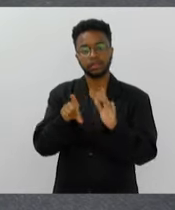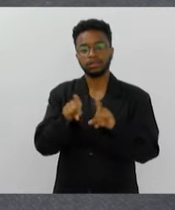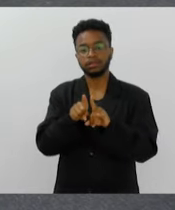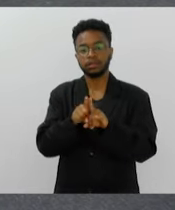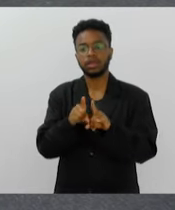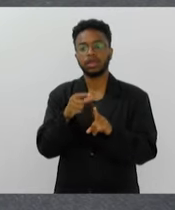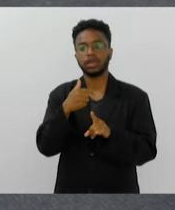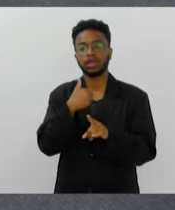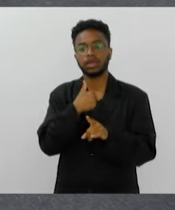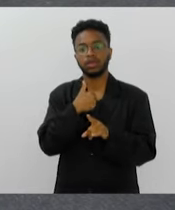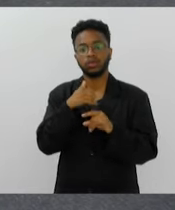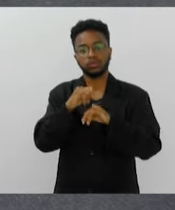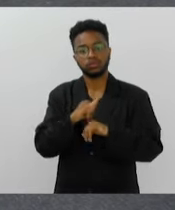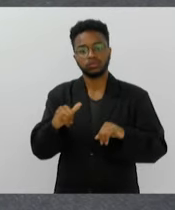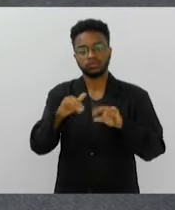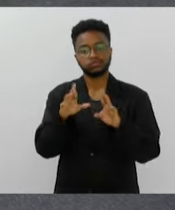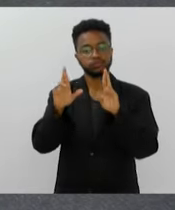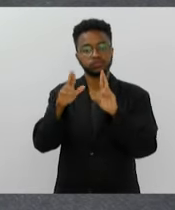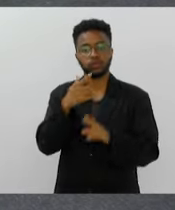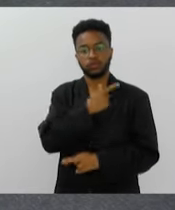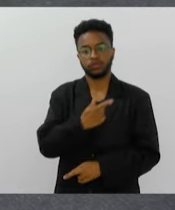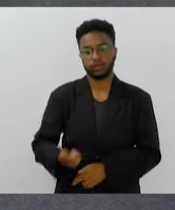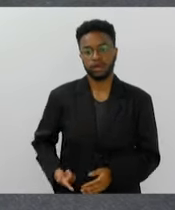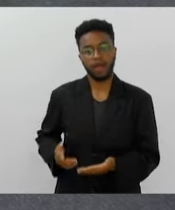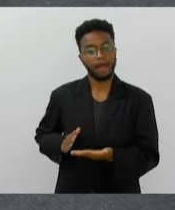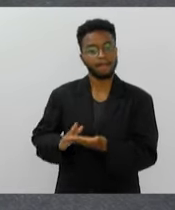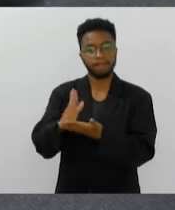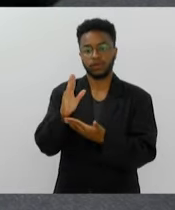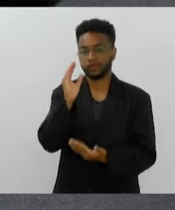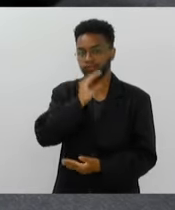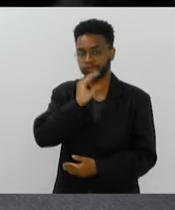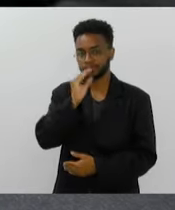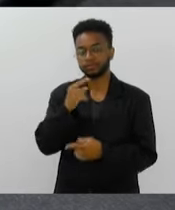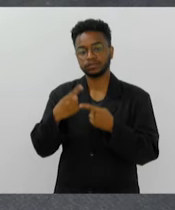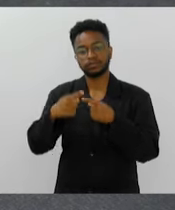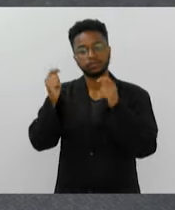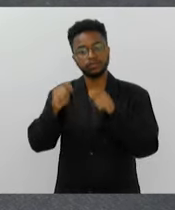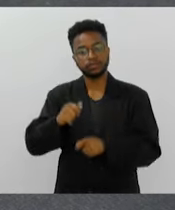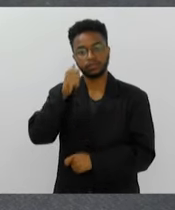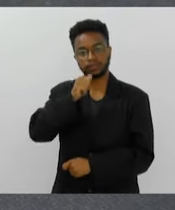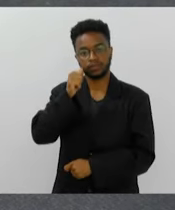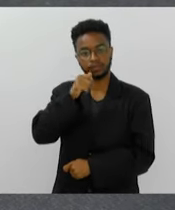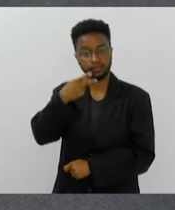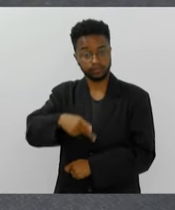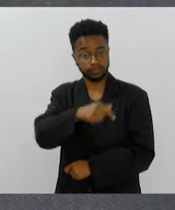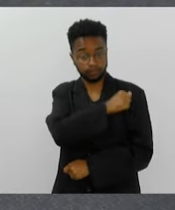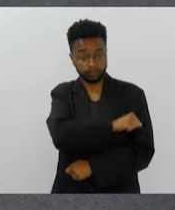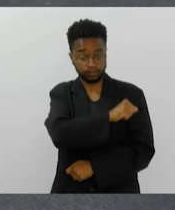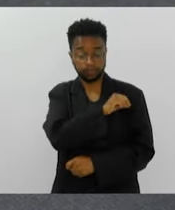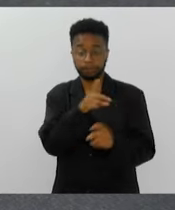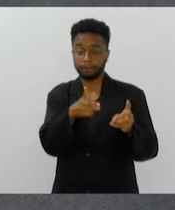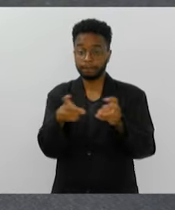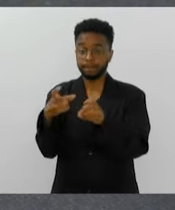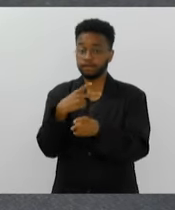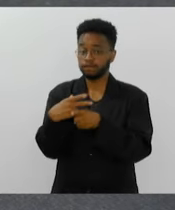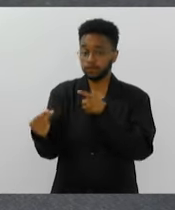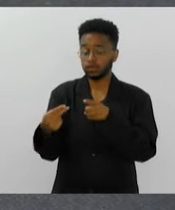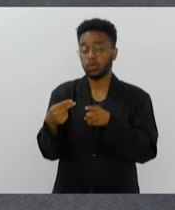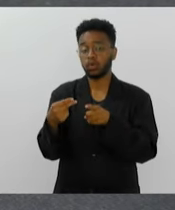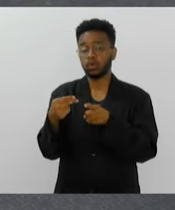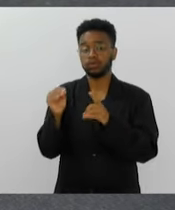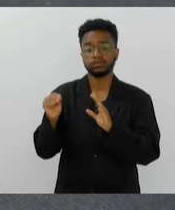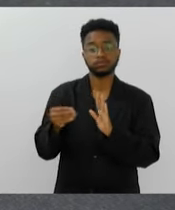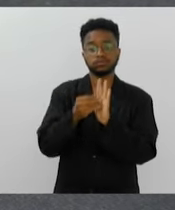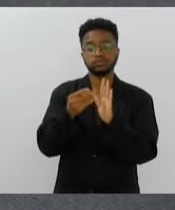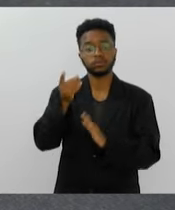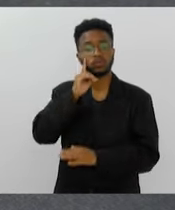votos de que o governador sancione imediatamente para que as mulheres do Estado do Rio de Janeiro vejam essa vitória implementada no